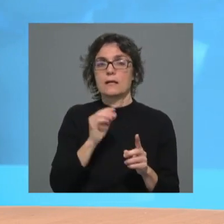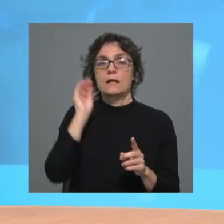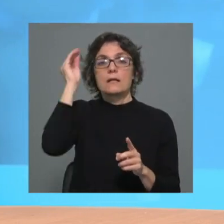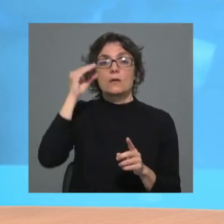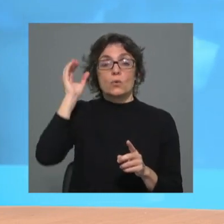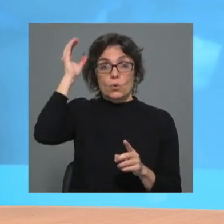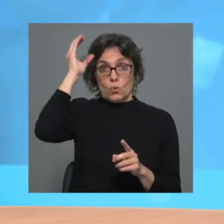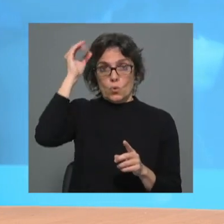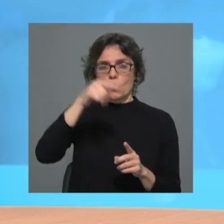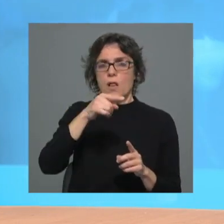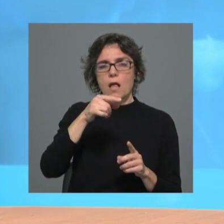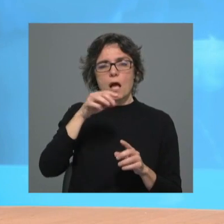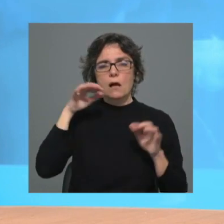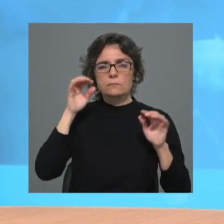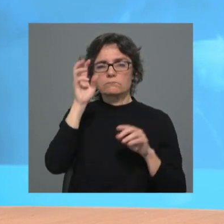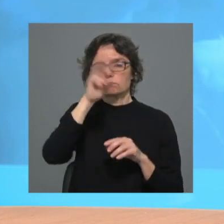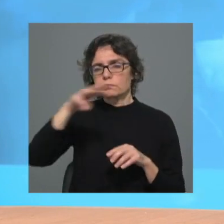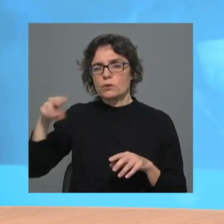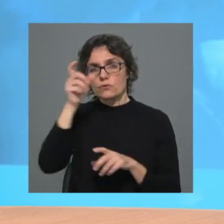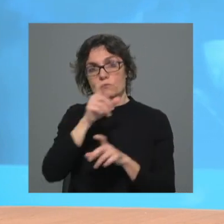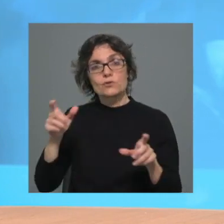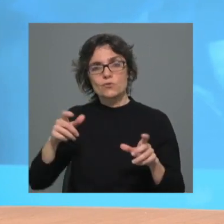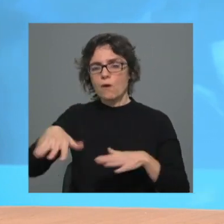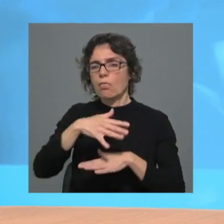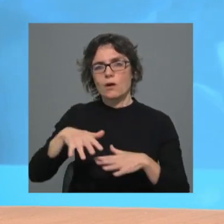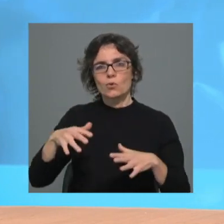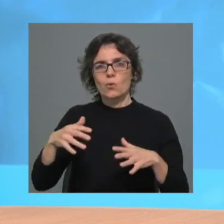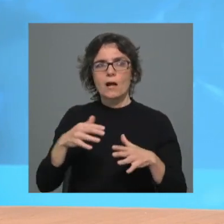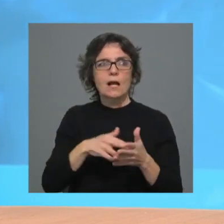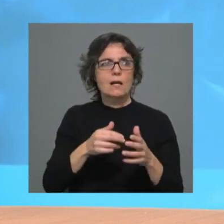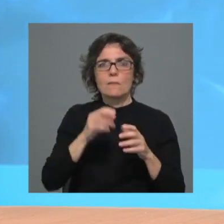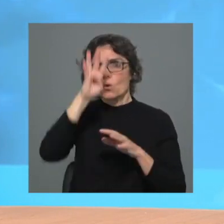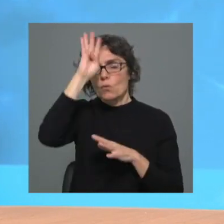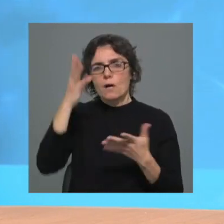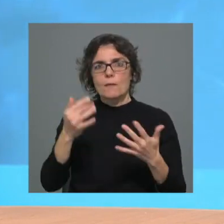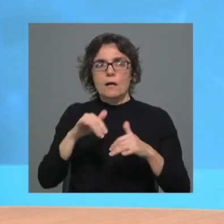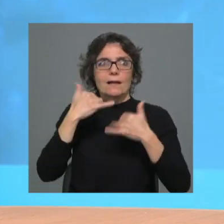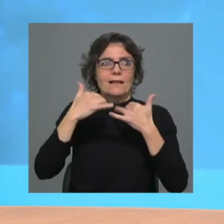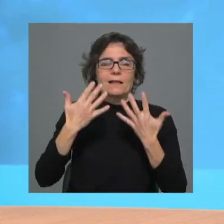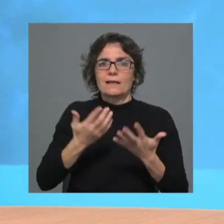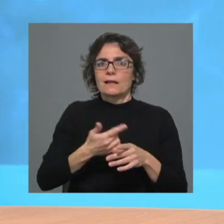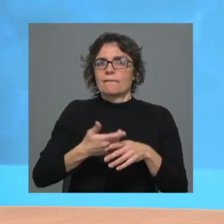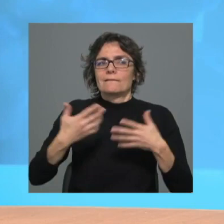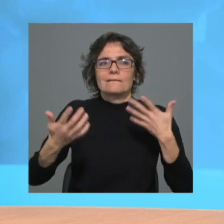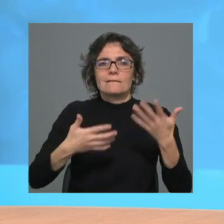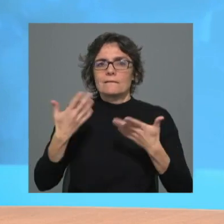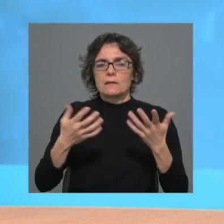Congo estiveram milhões de pessoas nas ruas a acompanhar o Papa. São imagens de um entusiasmo absolutamente impressionante.